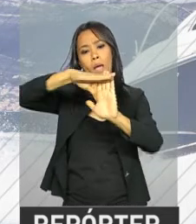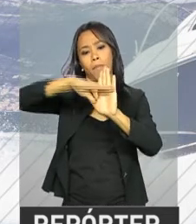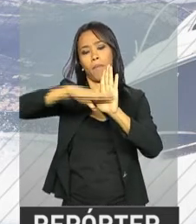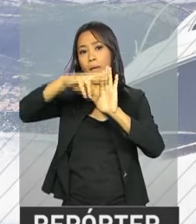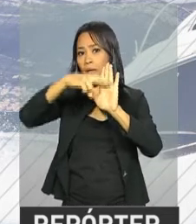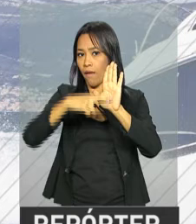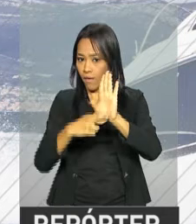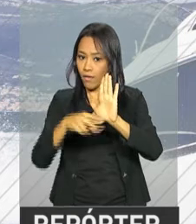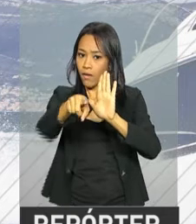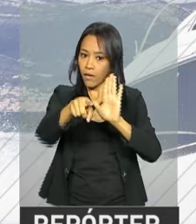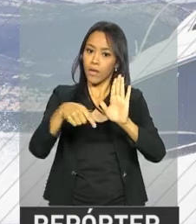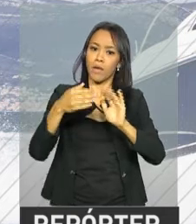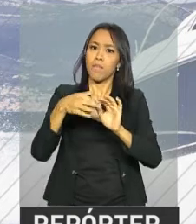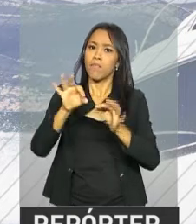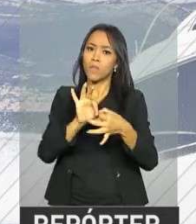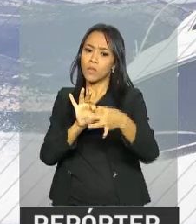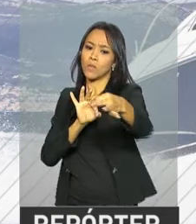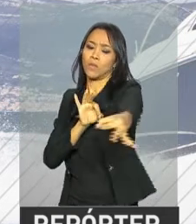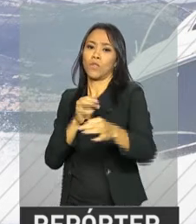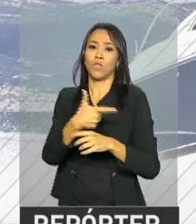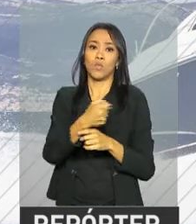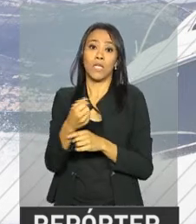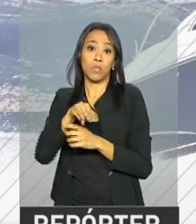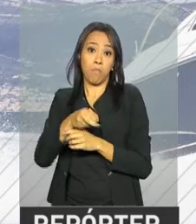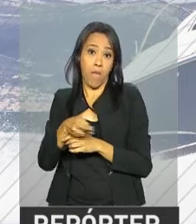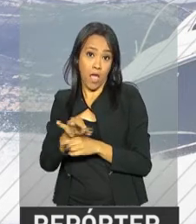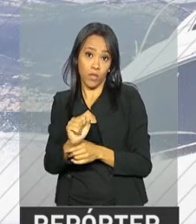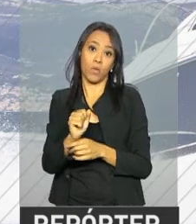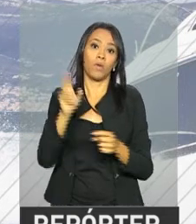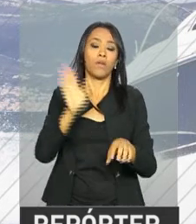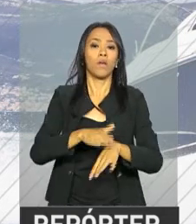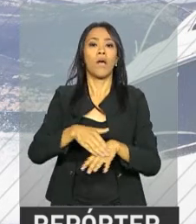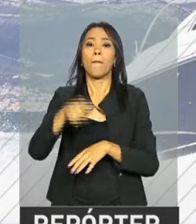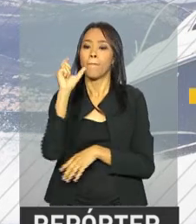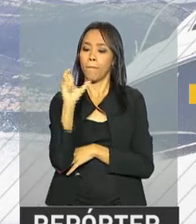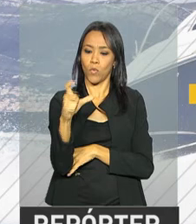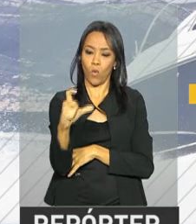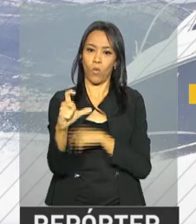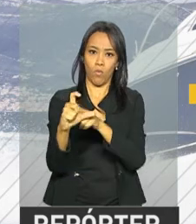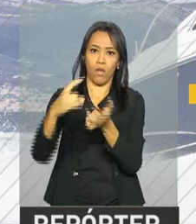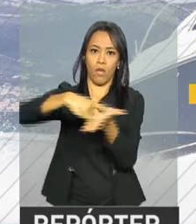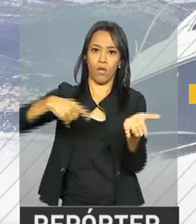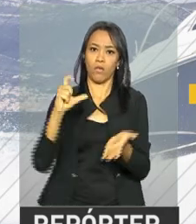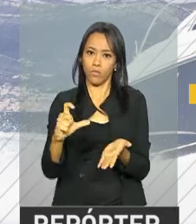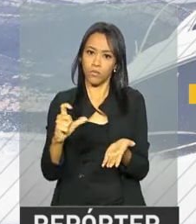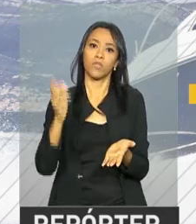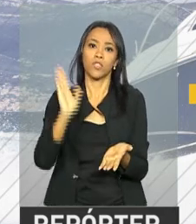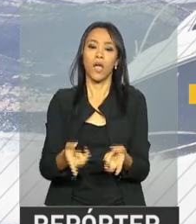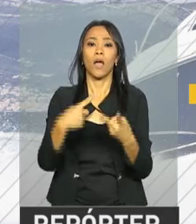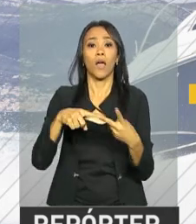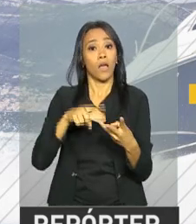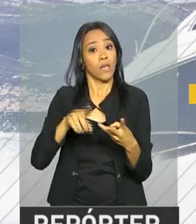como navegar a mais de 200 metros da praia, ter sempre em mãos documentos obrigatórios, conduzir a embarcação